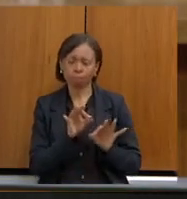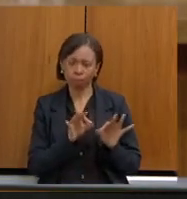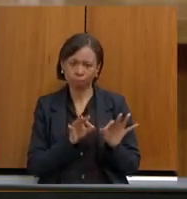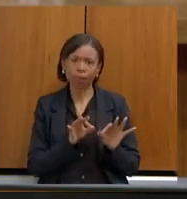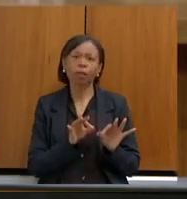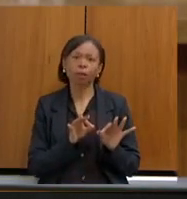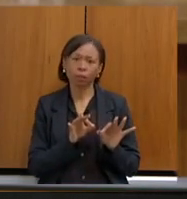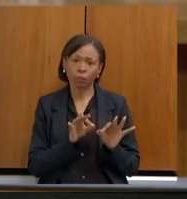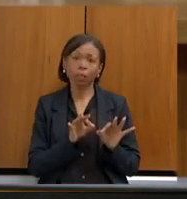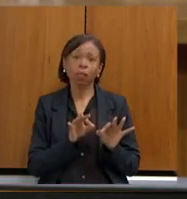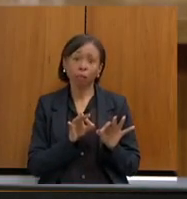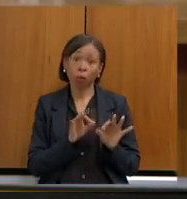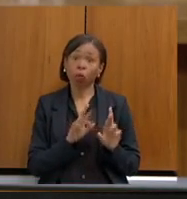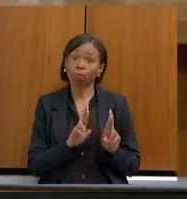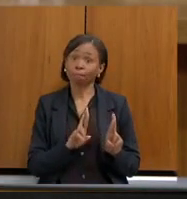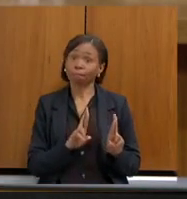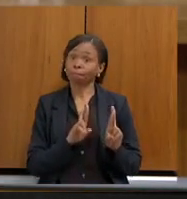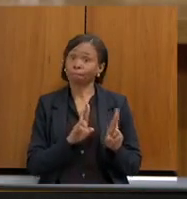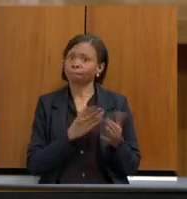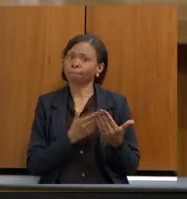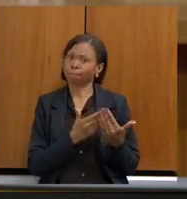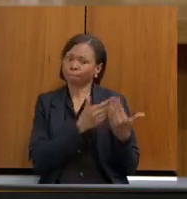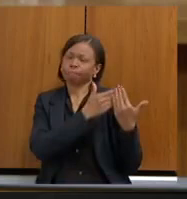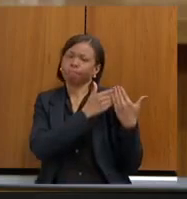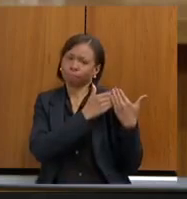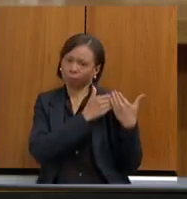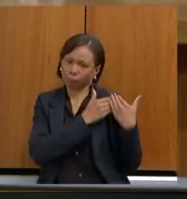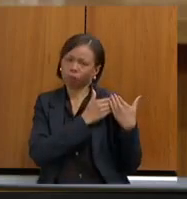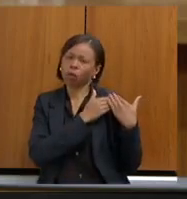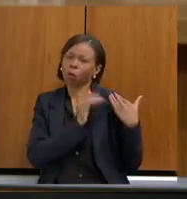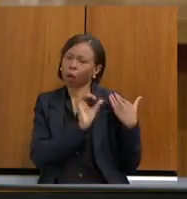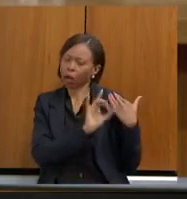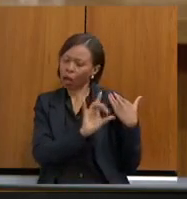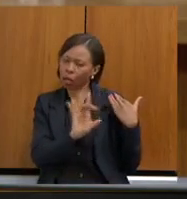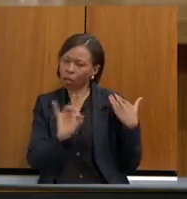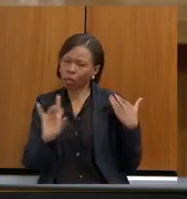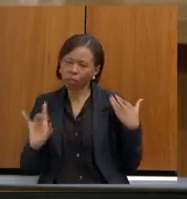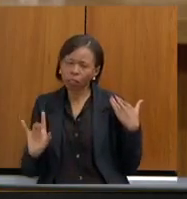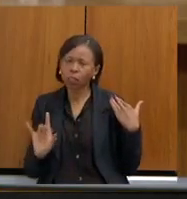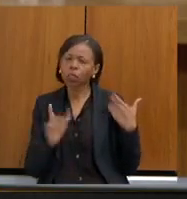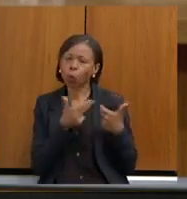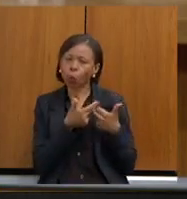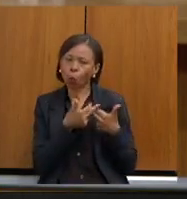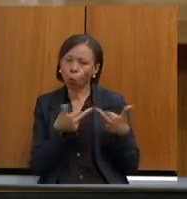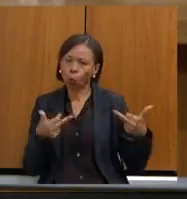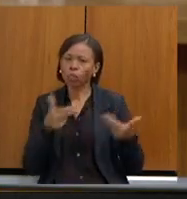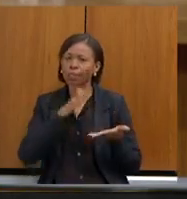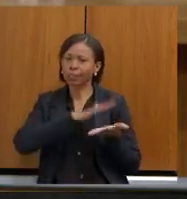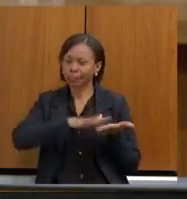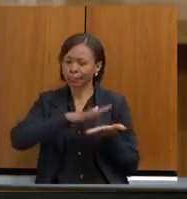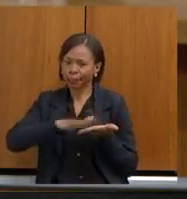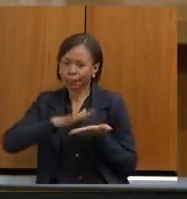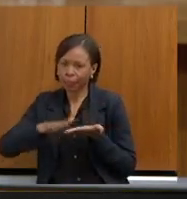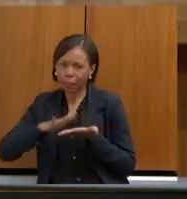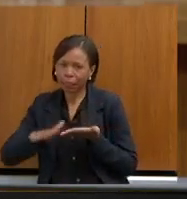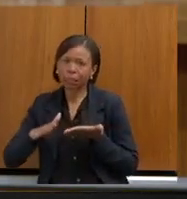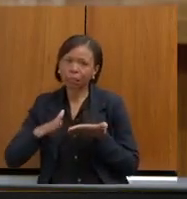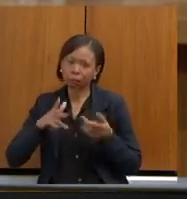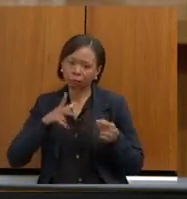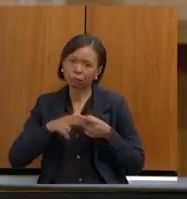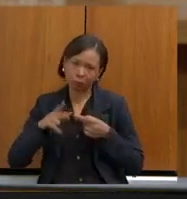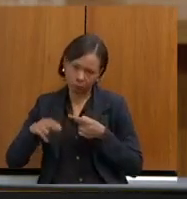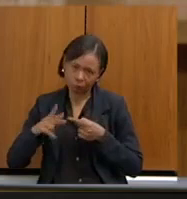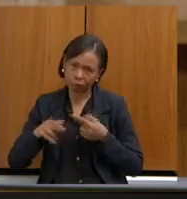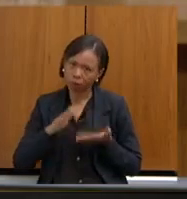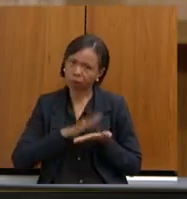com muita responsabilidade com cada um dos pontos de gastos dos recursos públicos